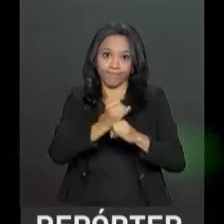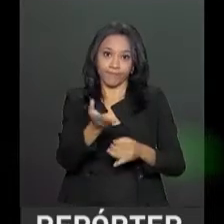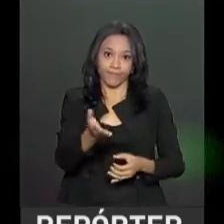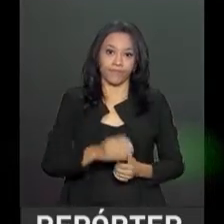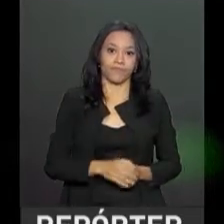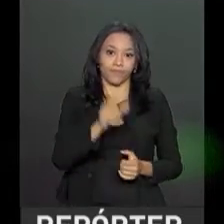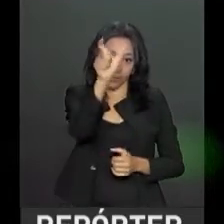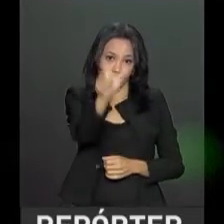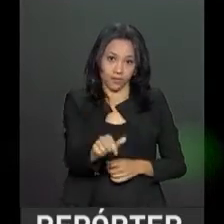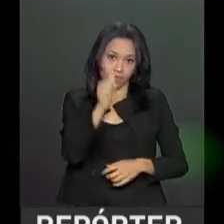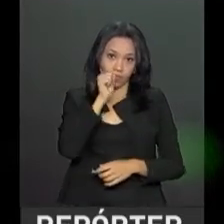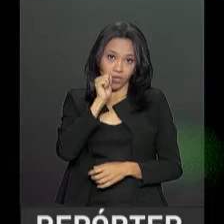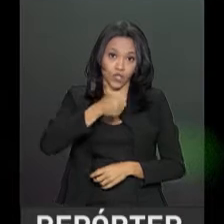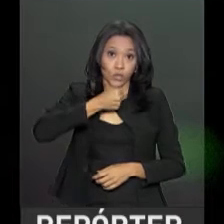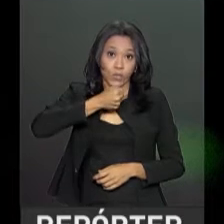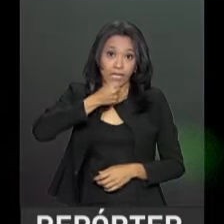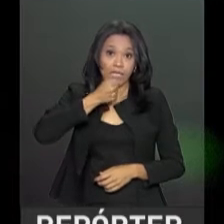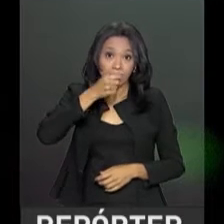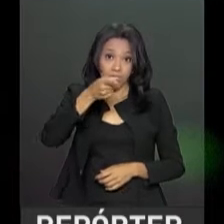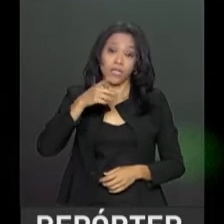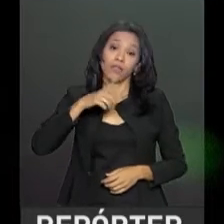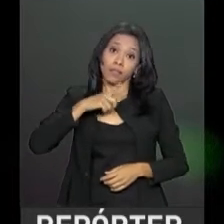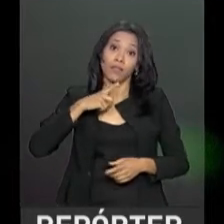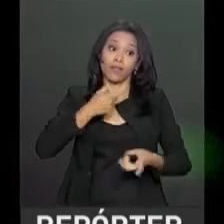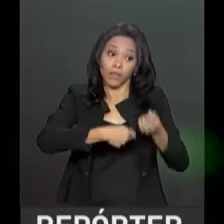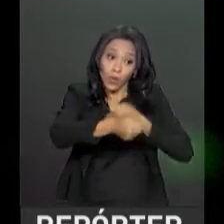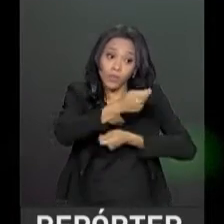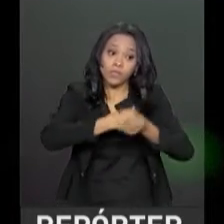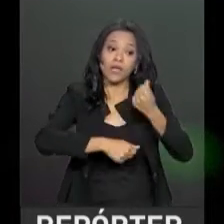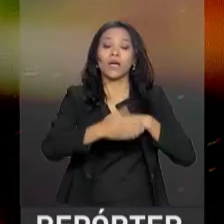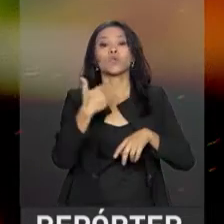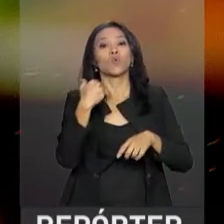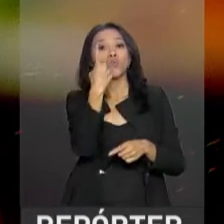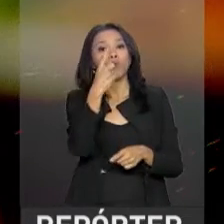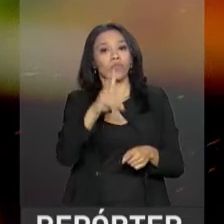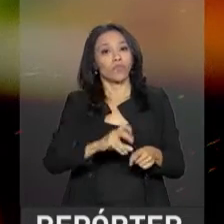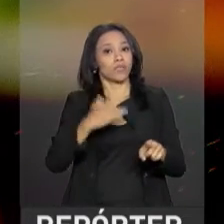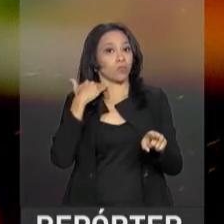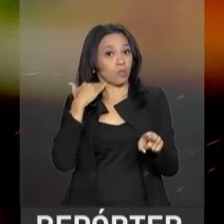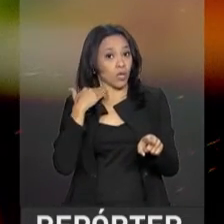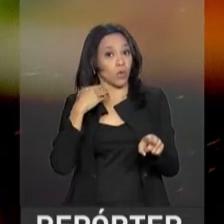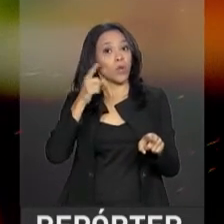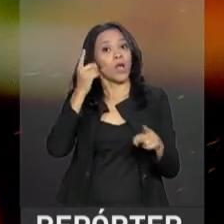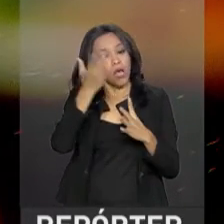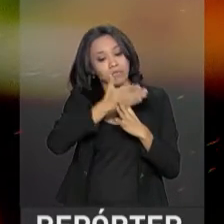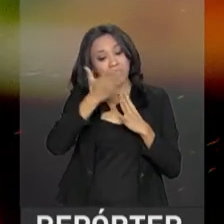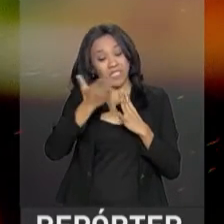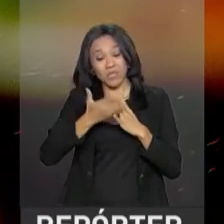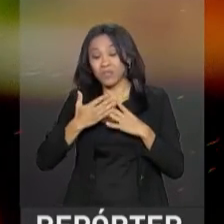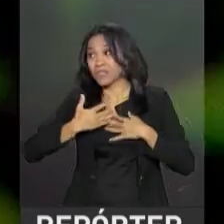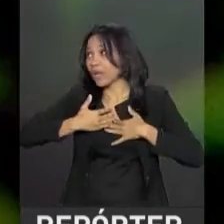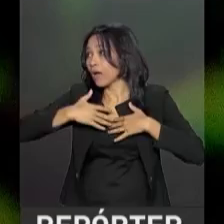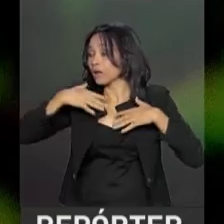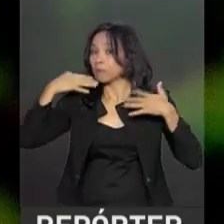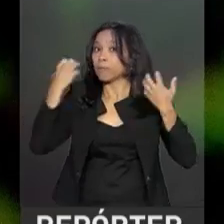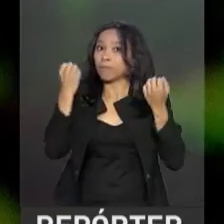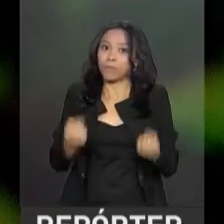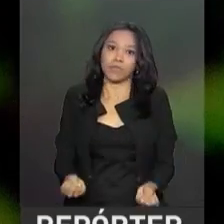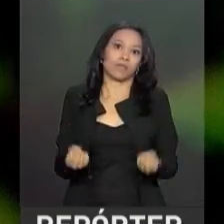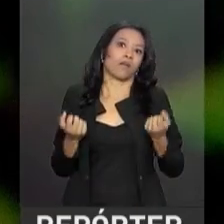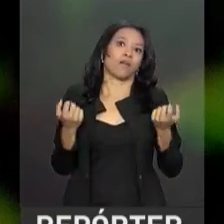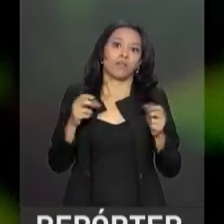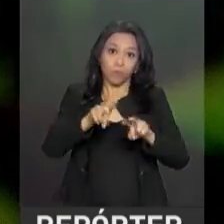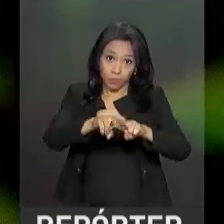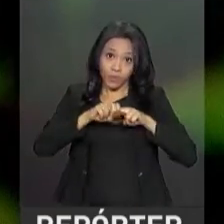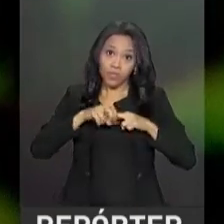A jornalista conta que, apesar de ter negociado a dívida com o banco uma vez, as prestações ainda estão altas. Por isso, vai